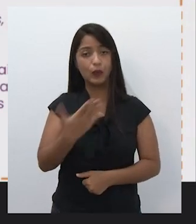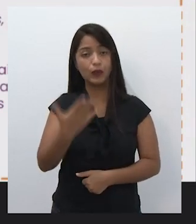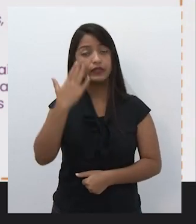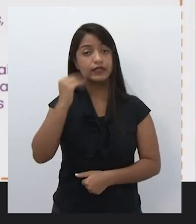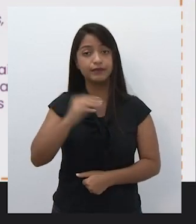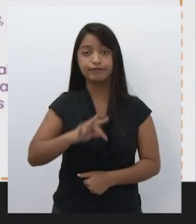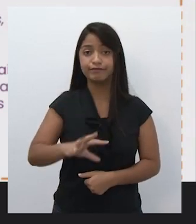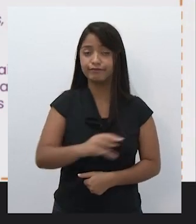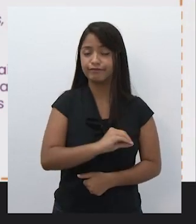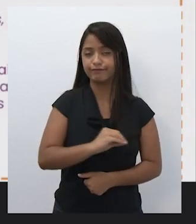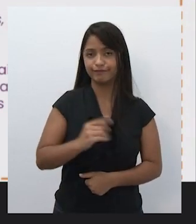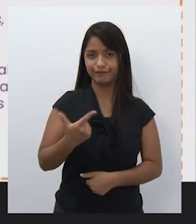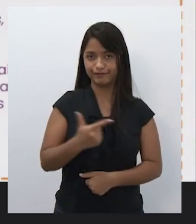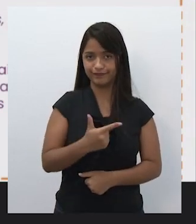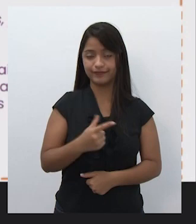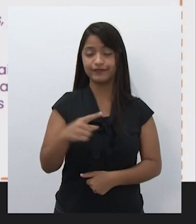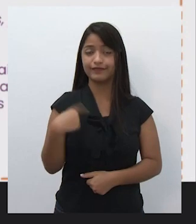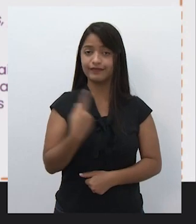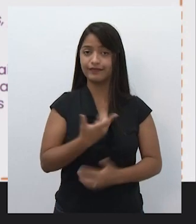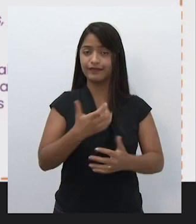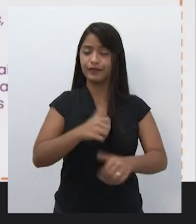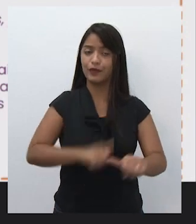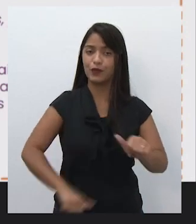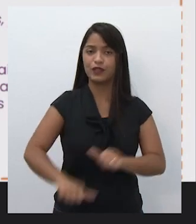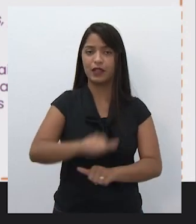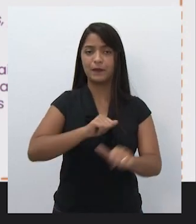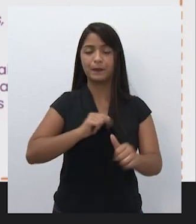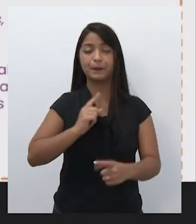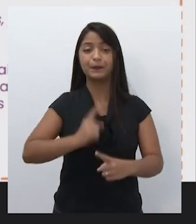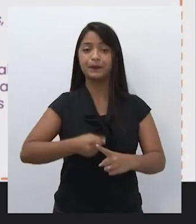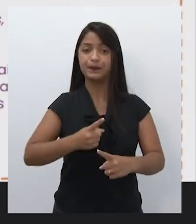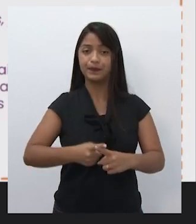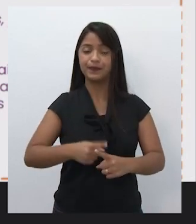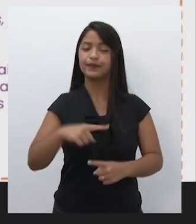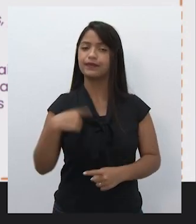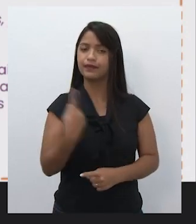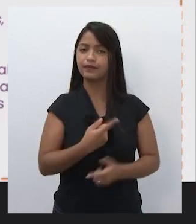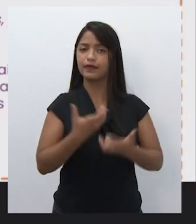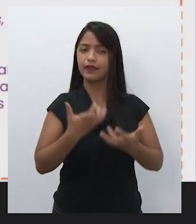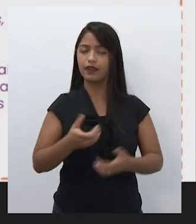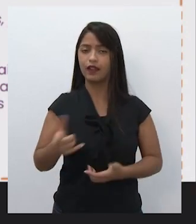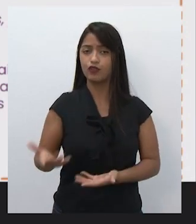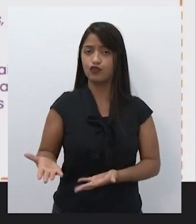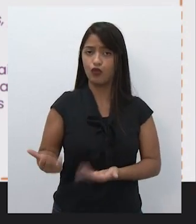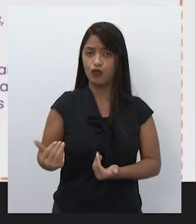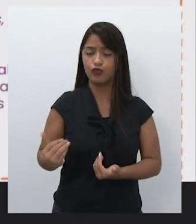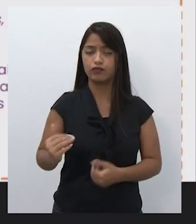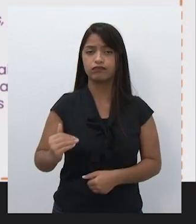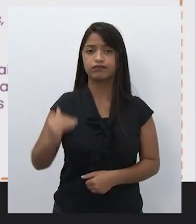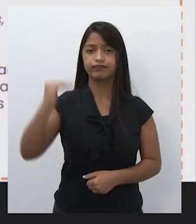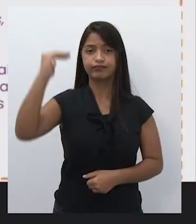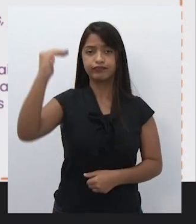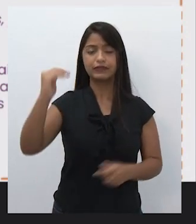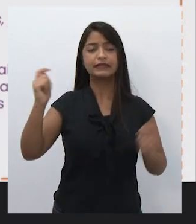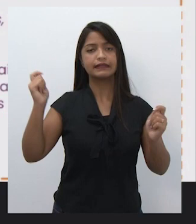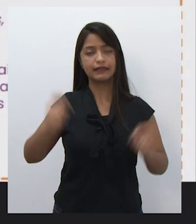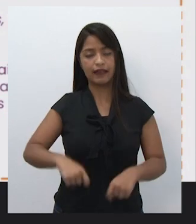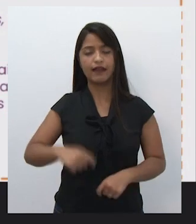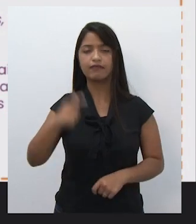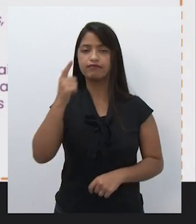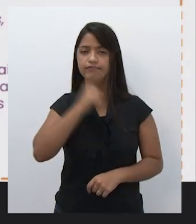Bom, então nós queremos transformar essa visão, porque nós queremos que esse jovem seja um adulto capaz de intervir